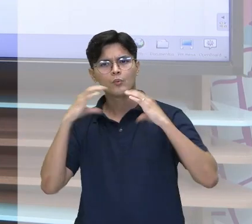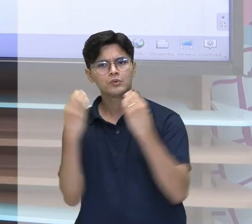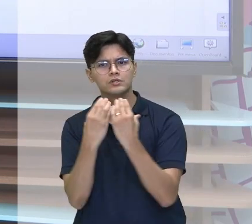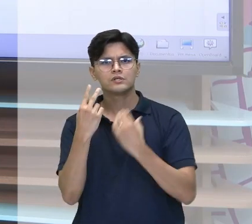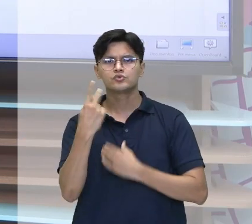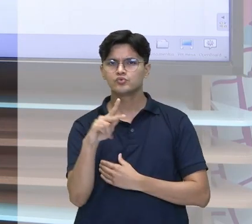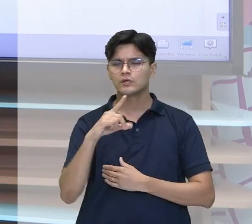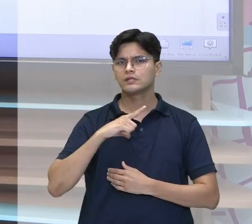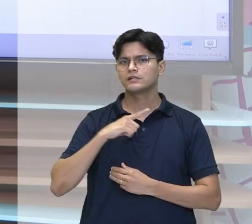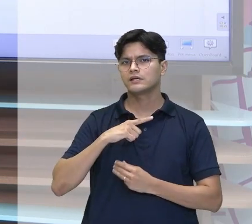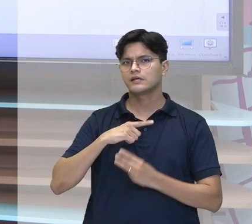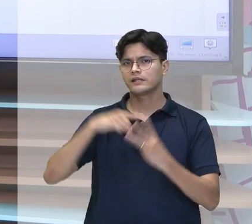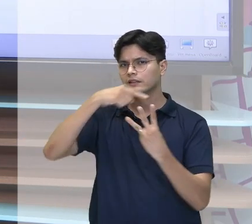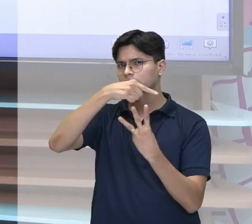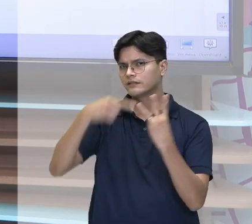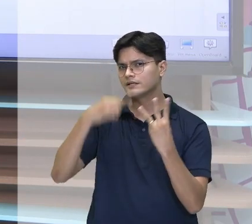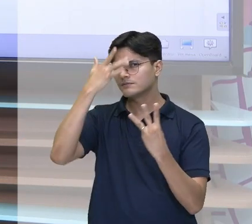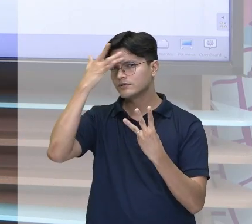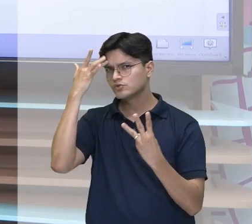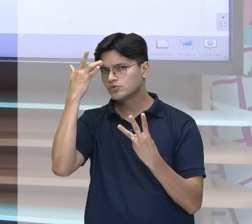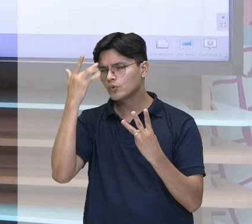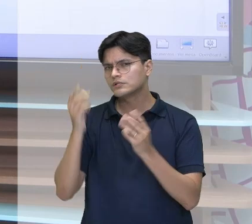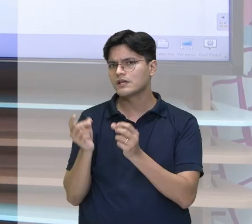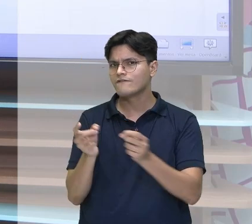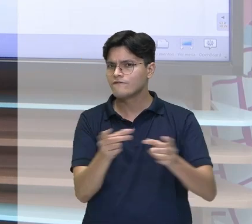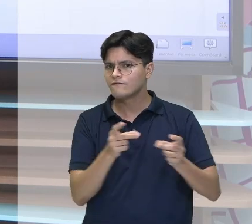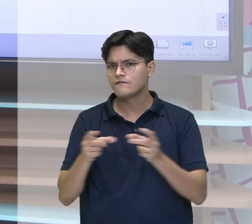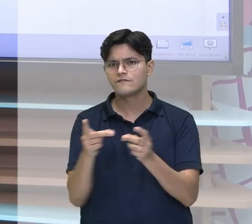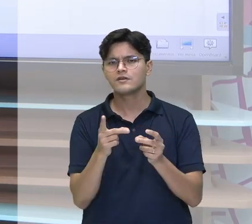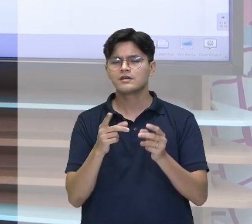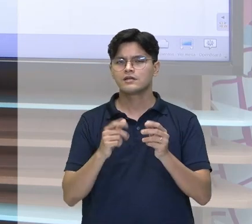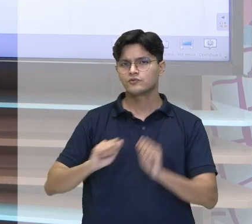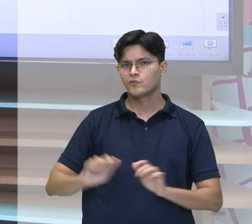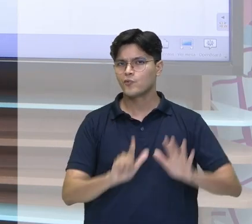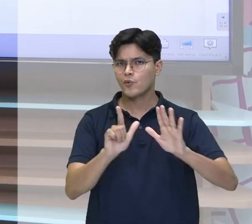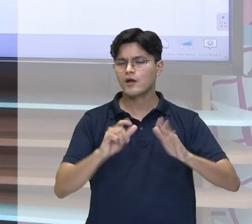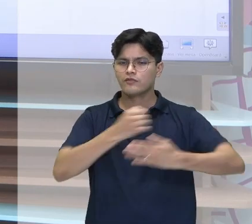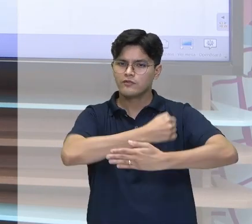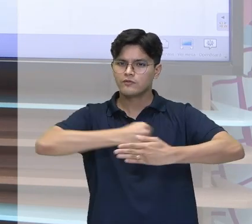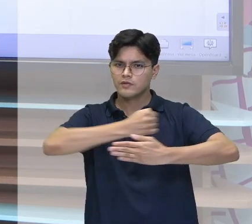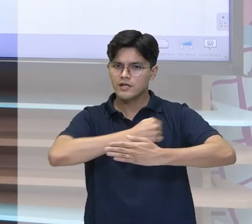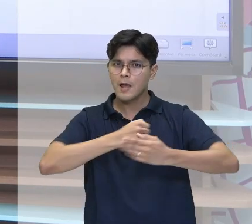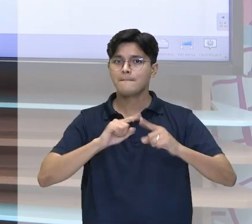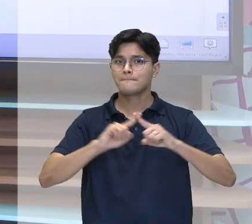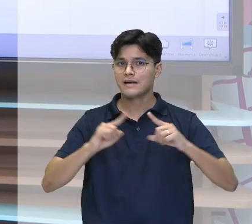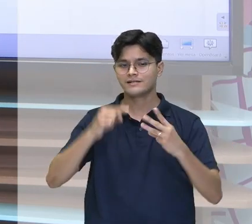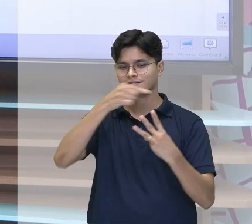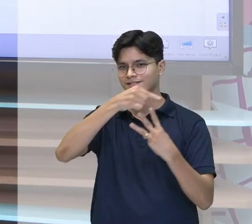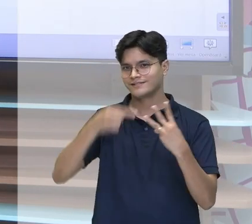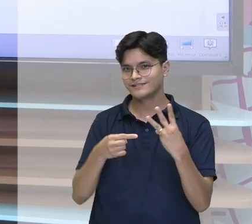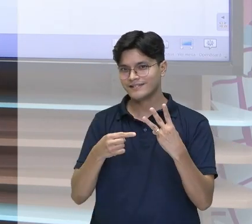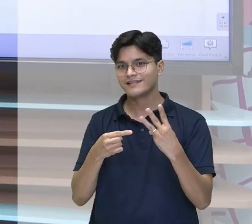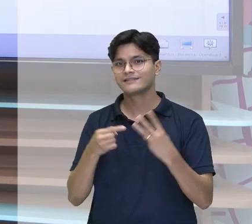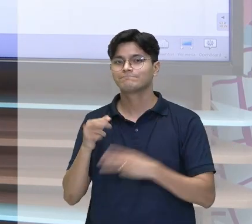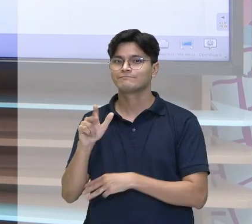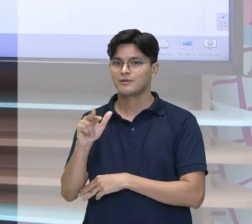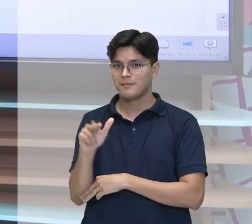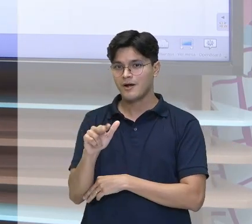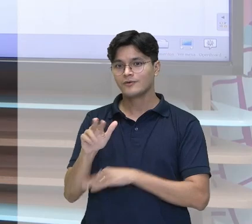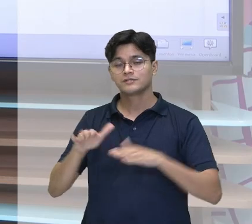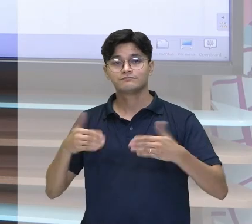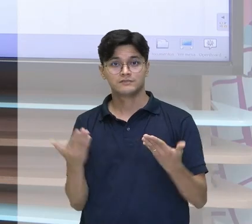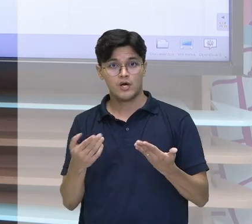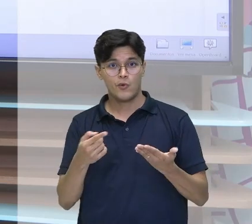que vendem gás de cozinha, certo? 3 distribuidores. Só que o dono, eles são irmãos. E eles combinaram o preço, né?